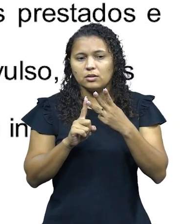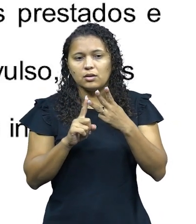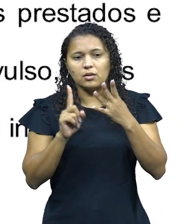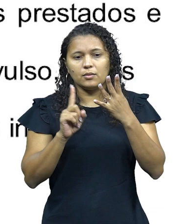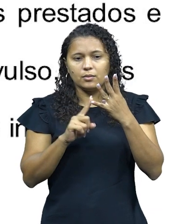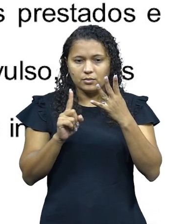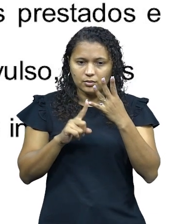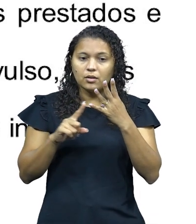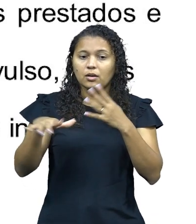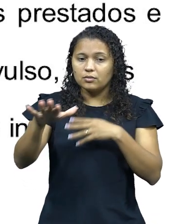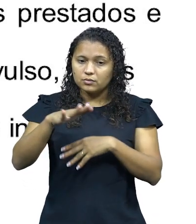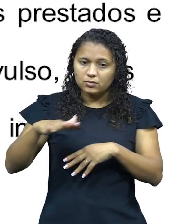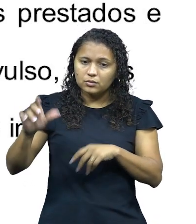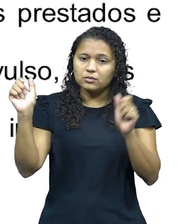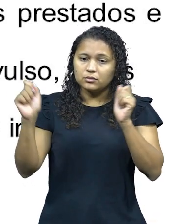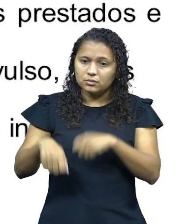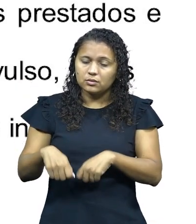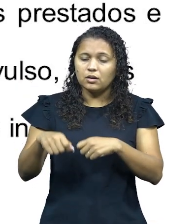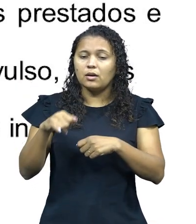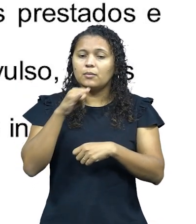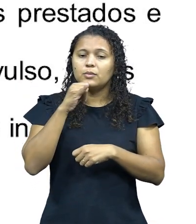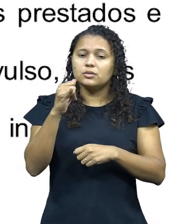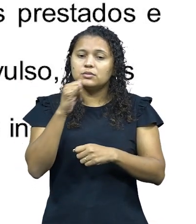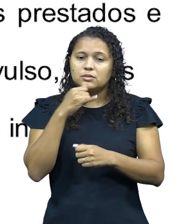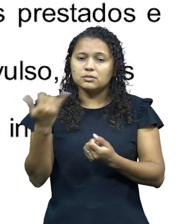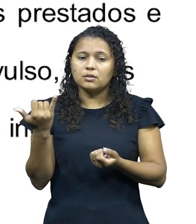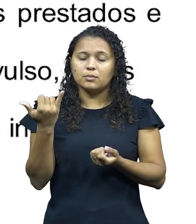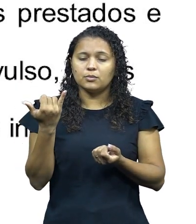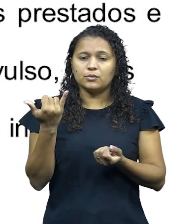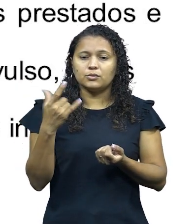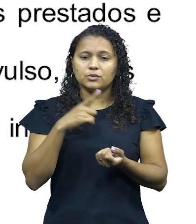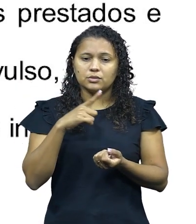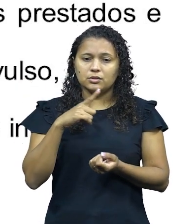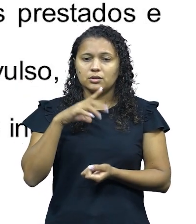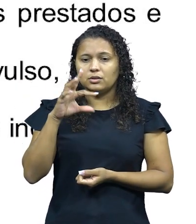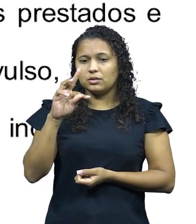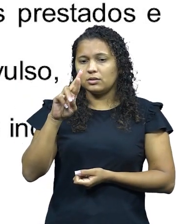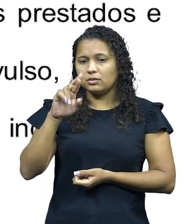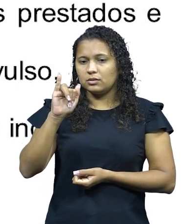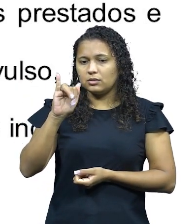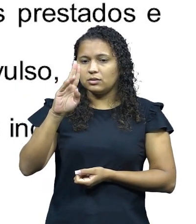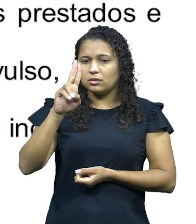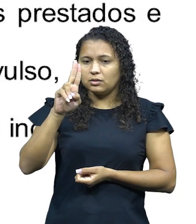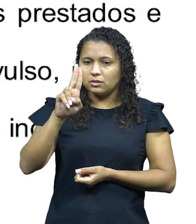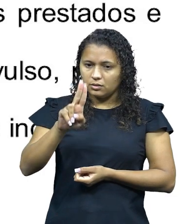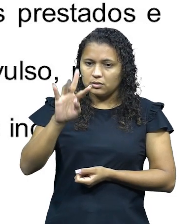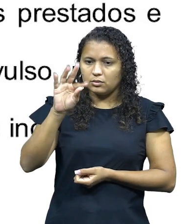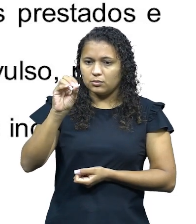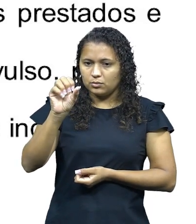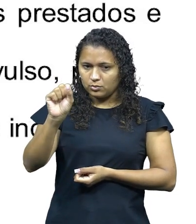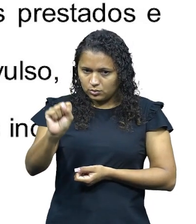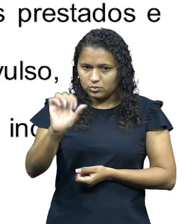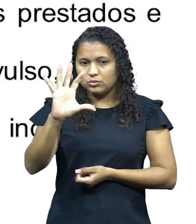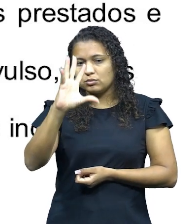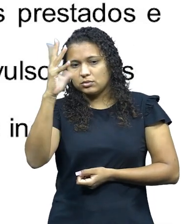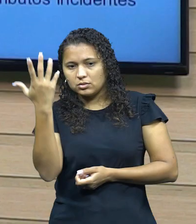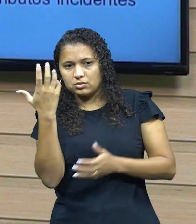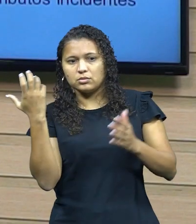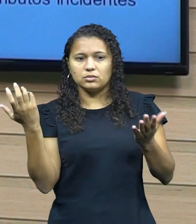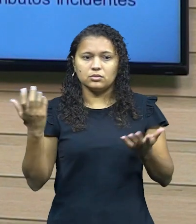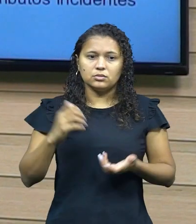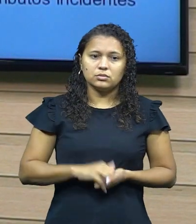aos órgãos competentes pelo recolhimento dos tributos incidentes sobre o trabalho portuário